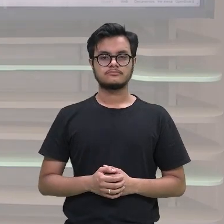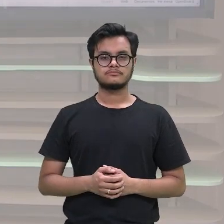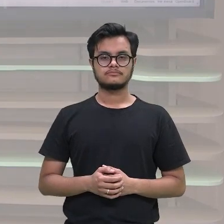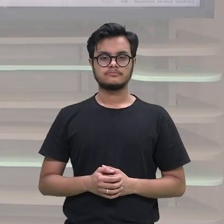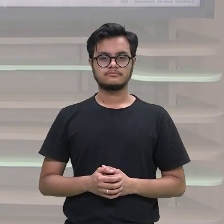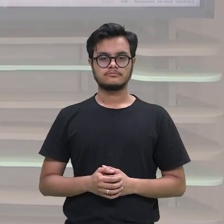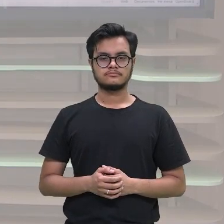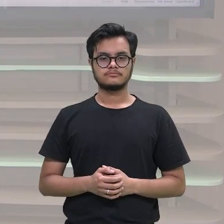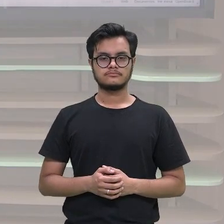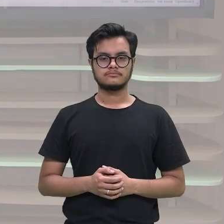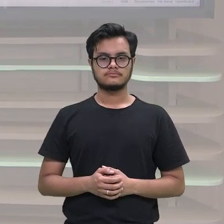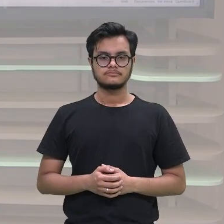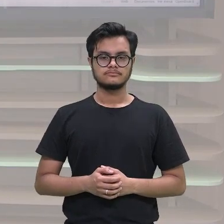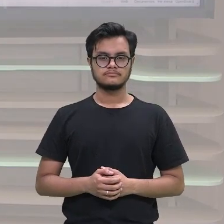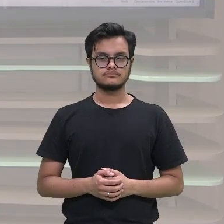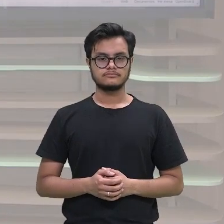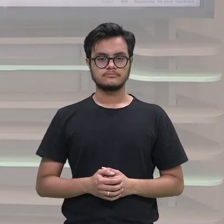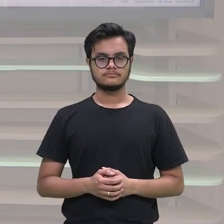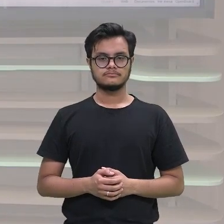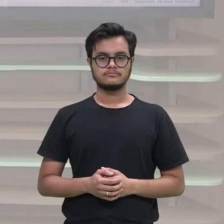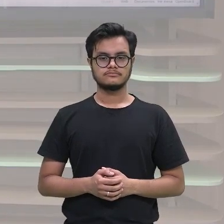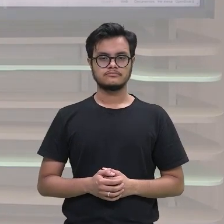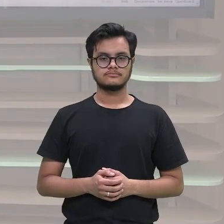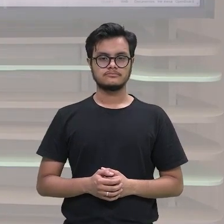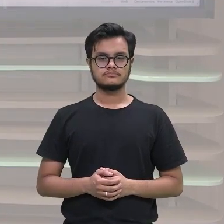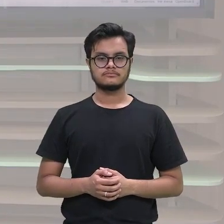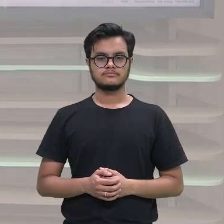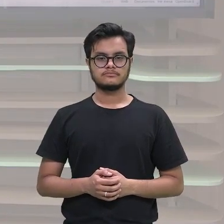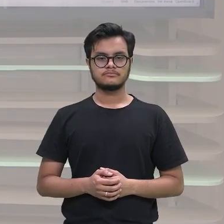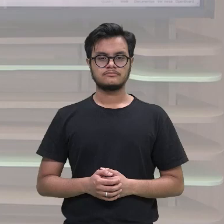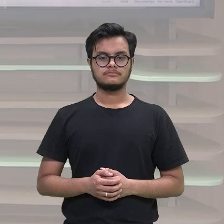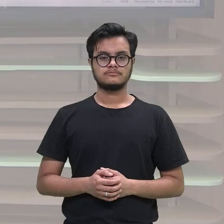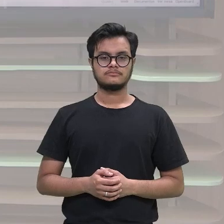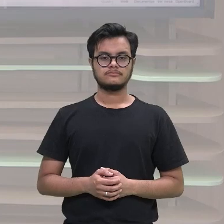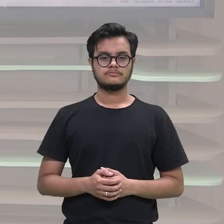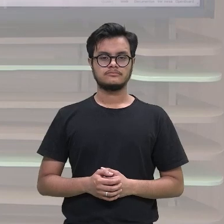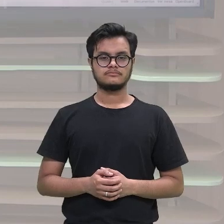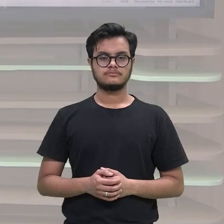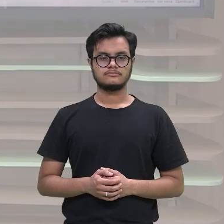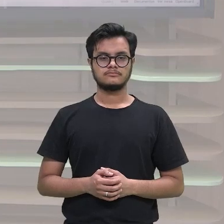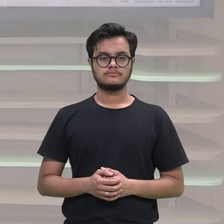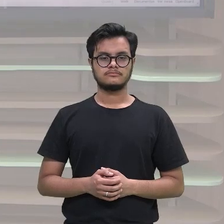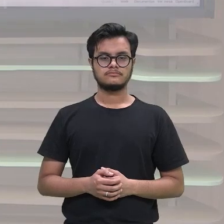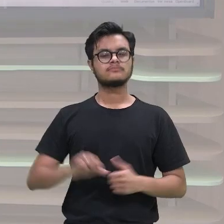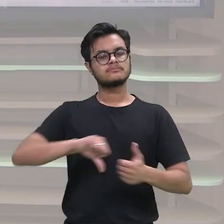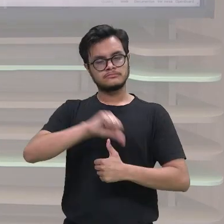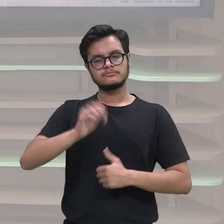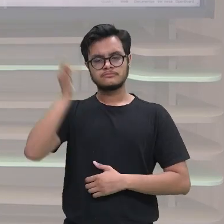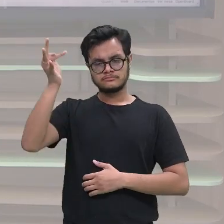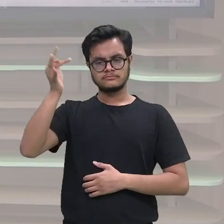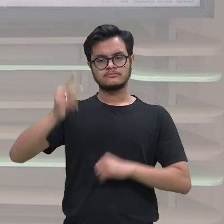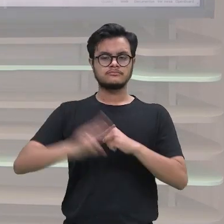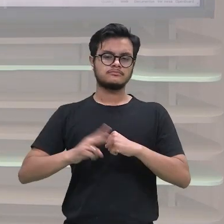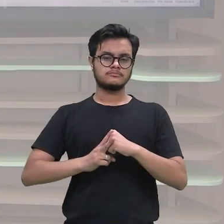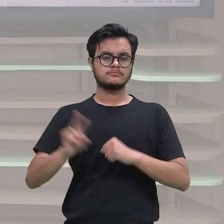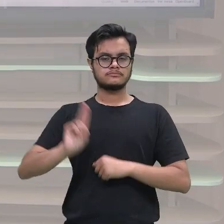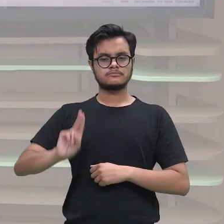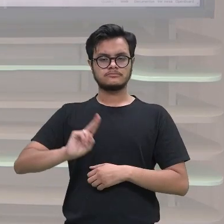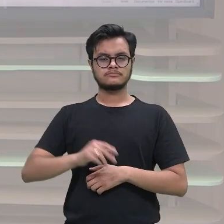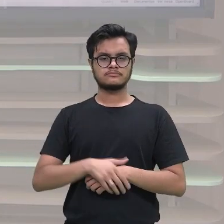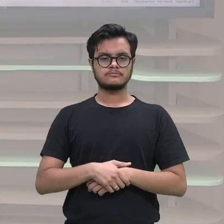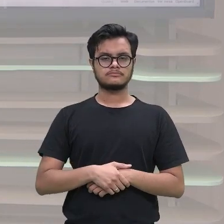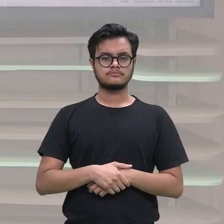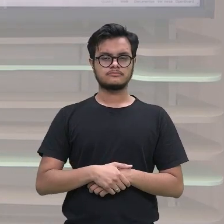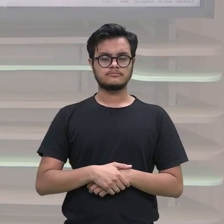está flexionado, o verbo conquistar se flexionou, mudou no futuro, e ele vai ficar,